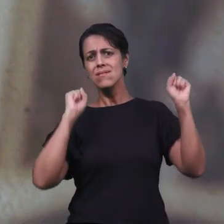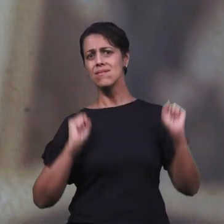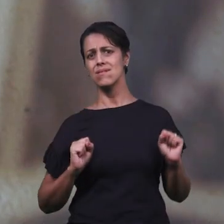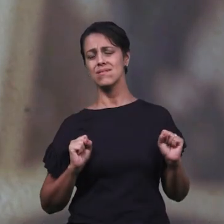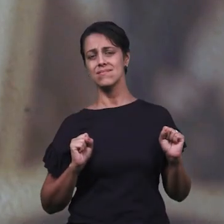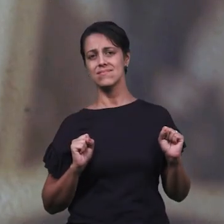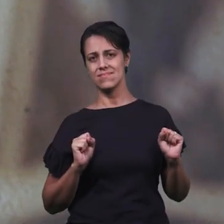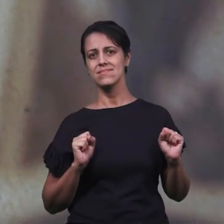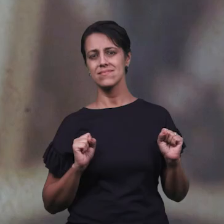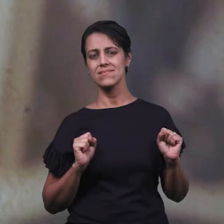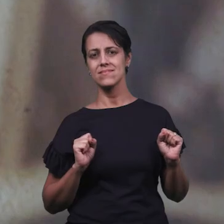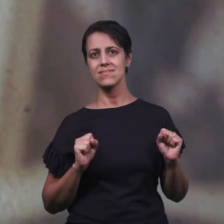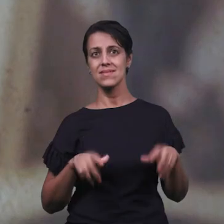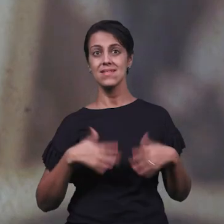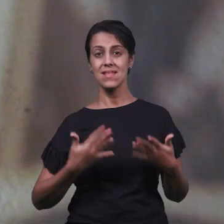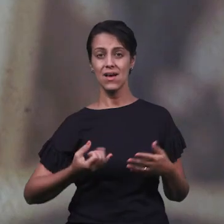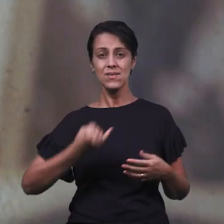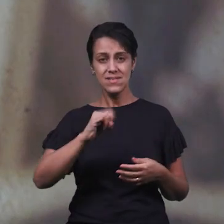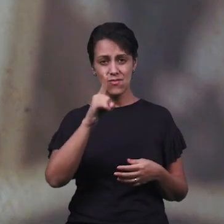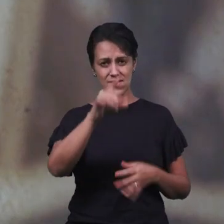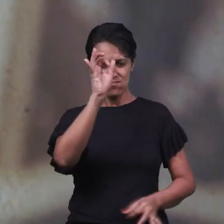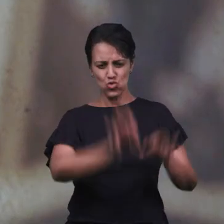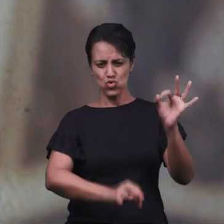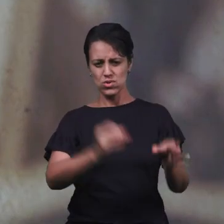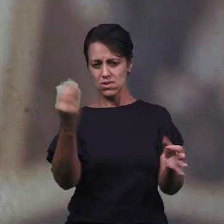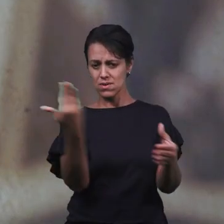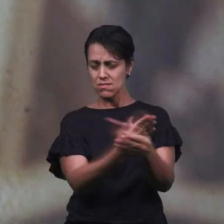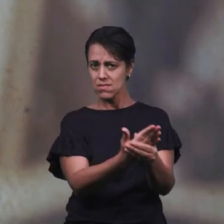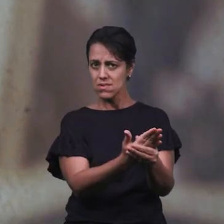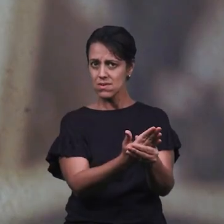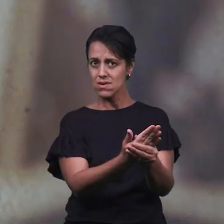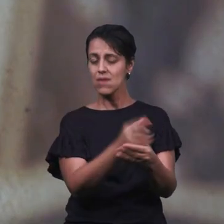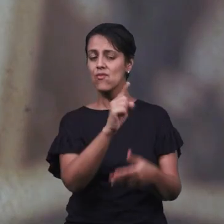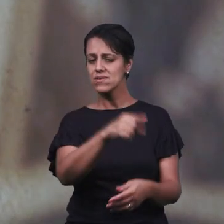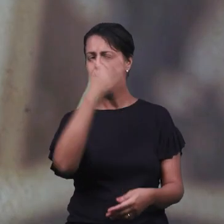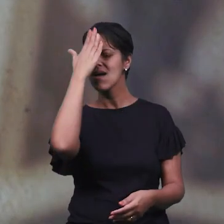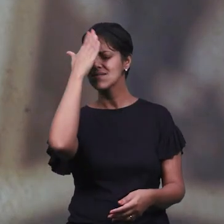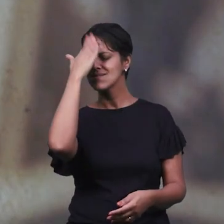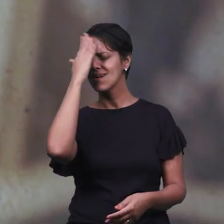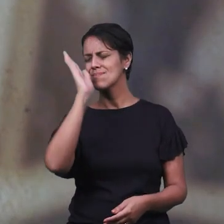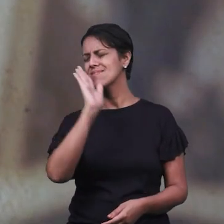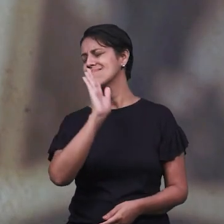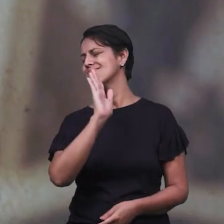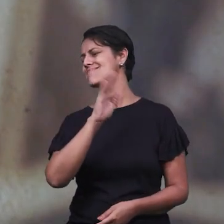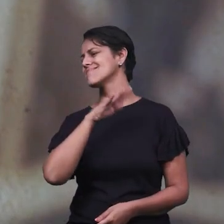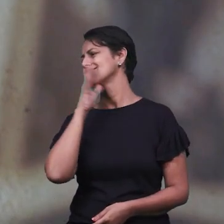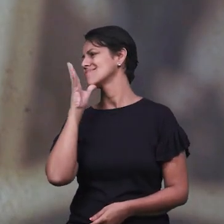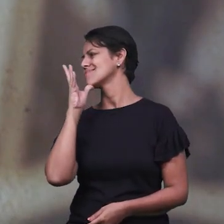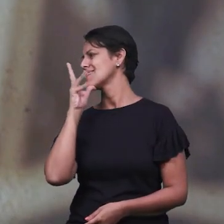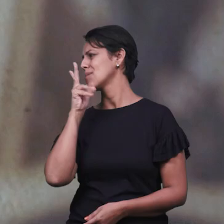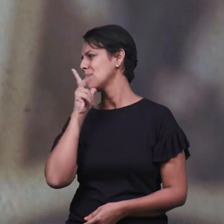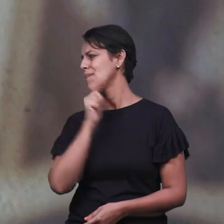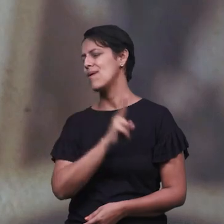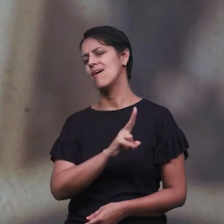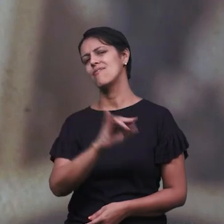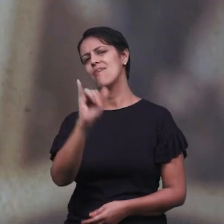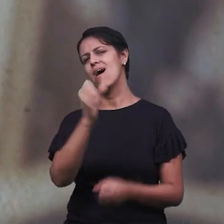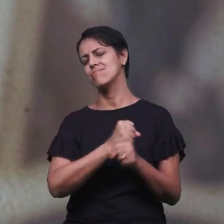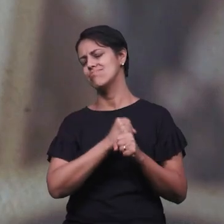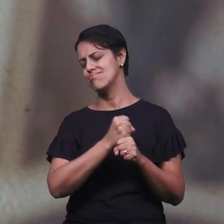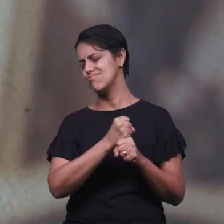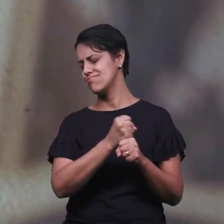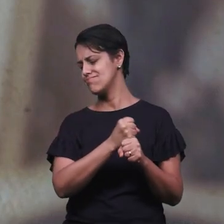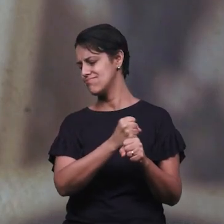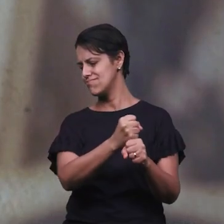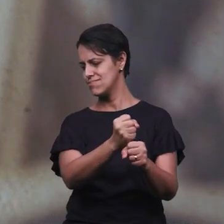Então você entrou no judiciário, você já sabe que você está diante de uma situação que vai se arrastar